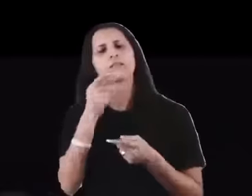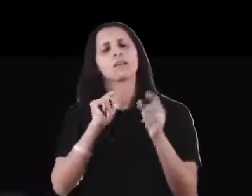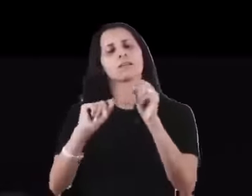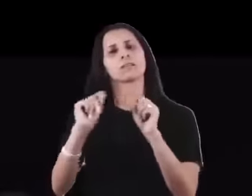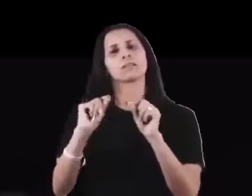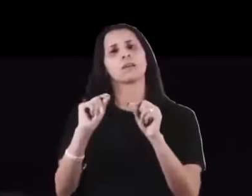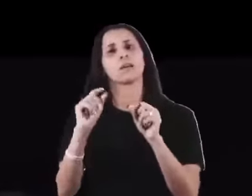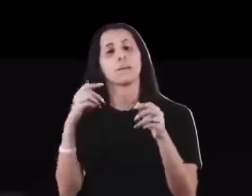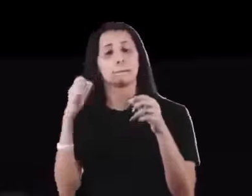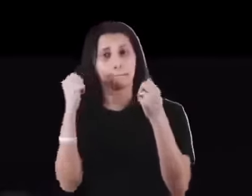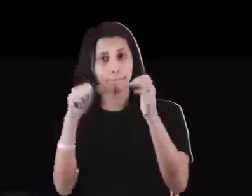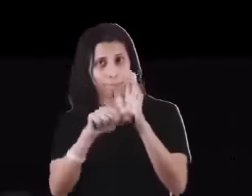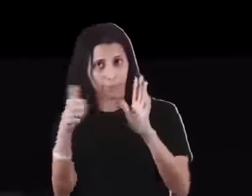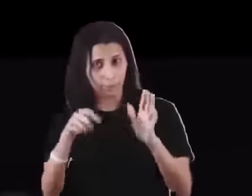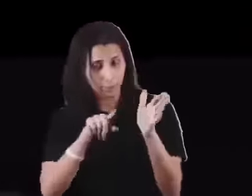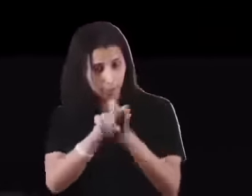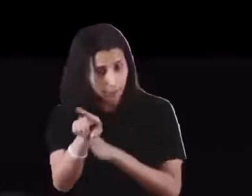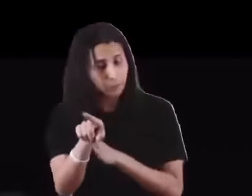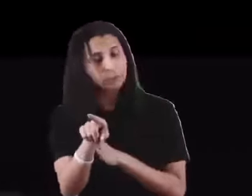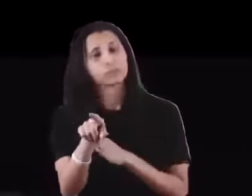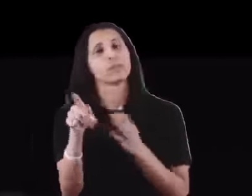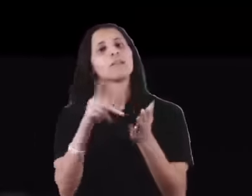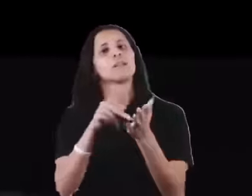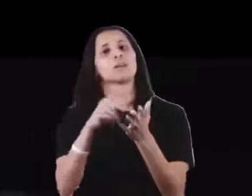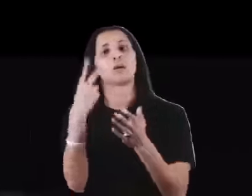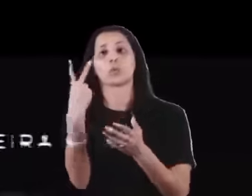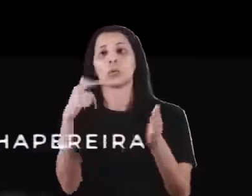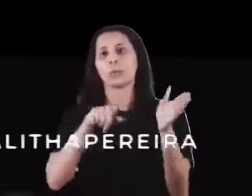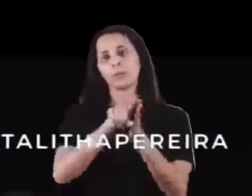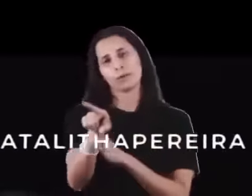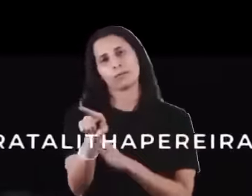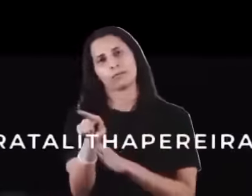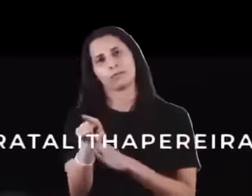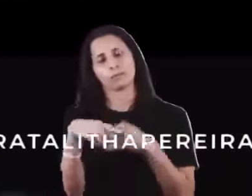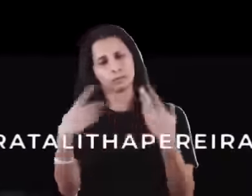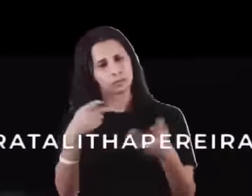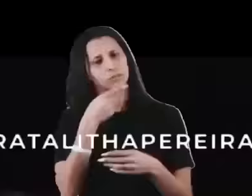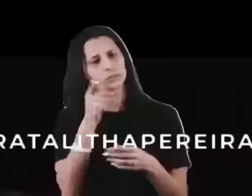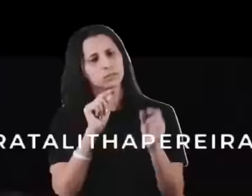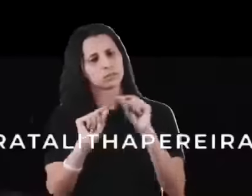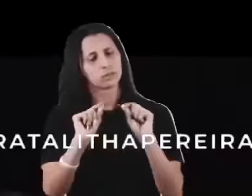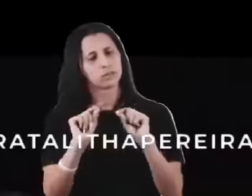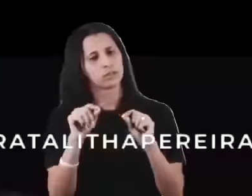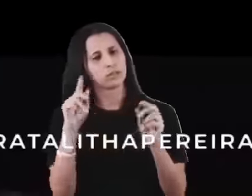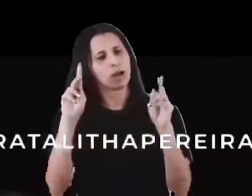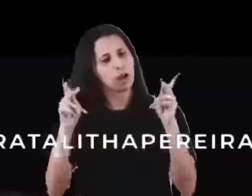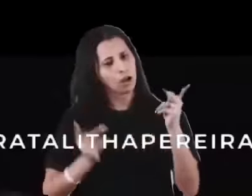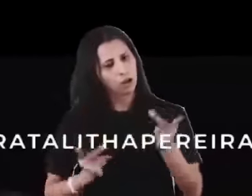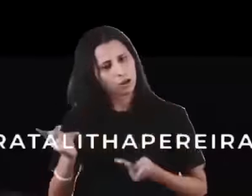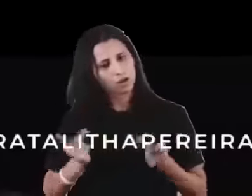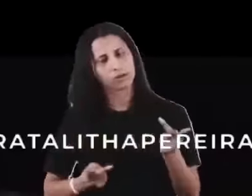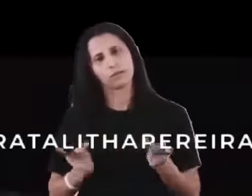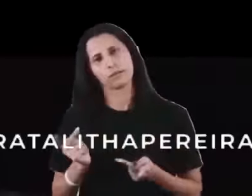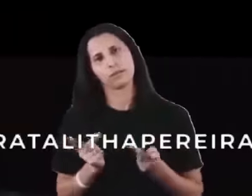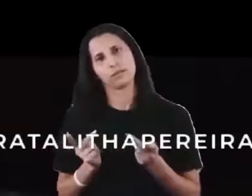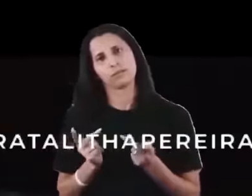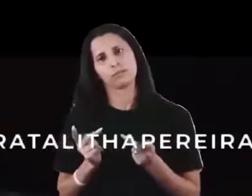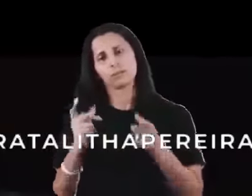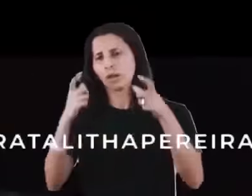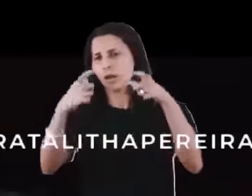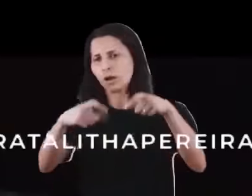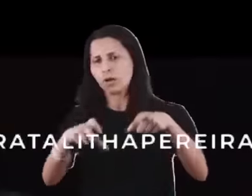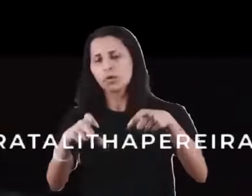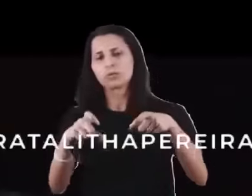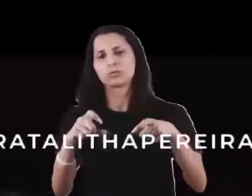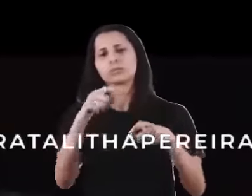faz uma pergunta para ela na verdade um anjo faz duas perguntas ele diz assim Agar Agar da onde